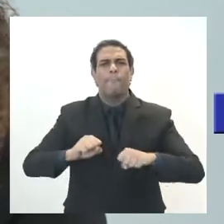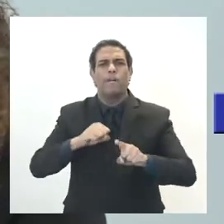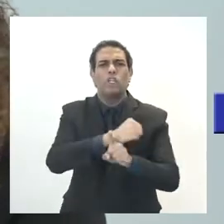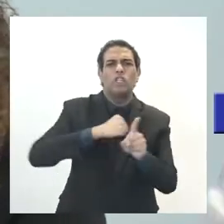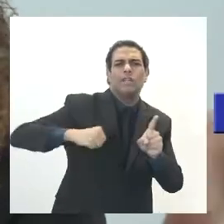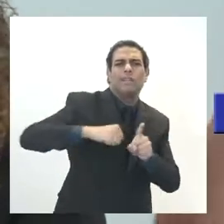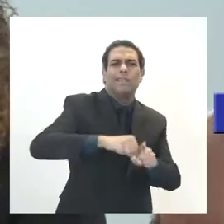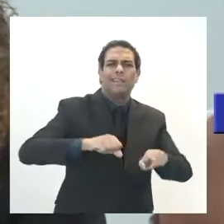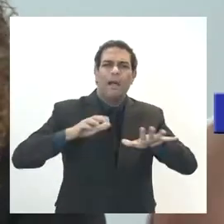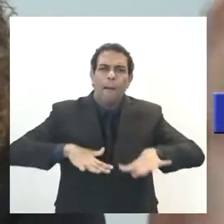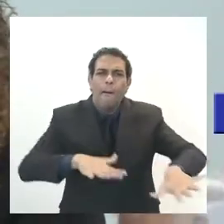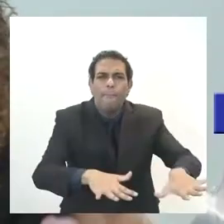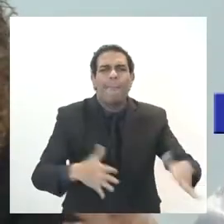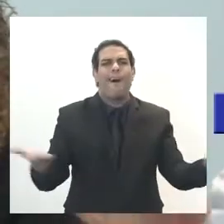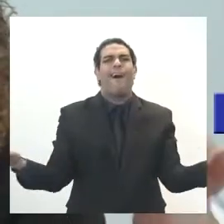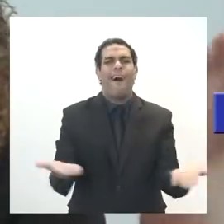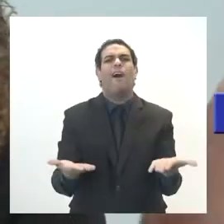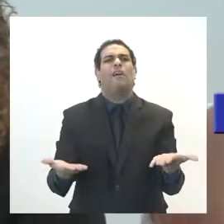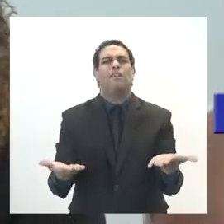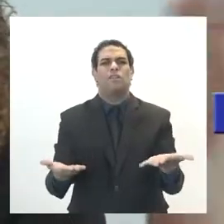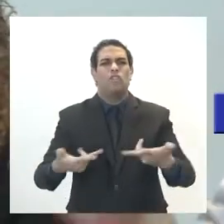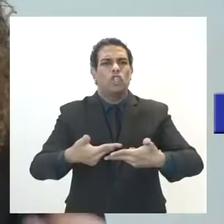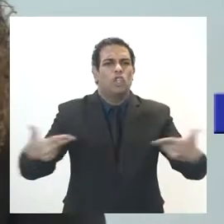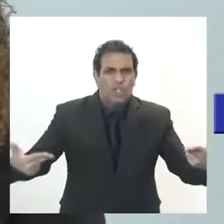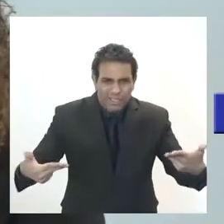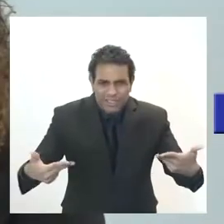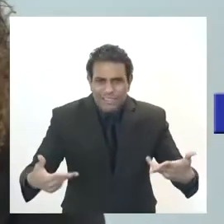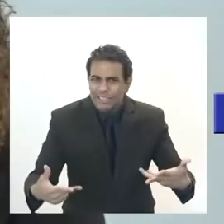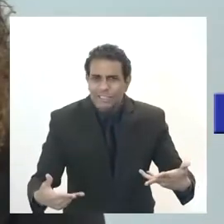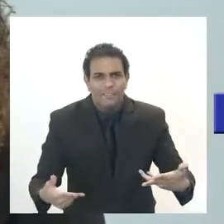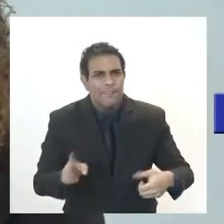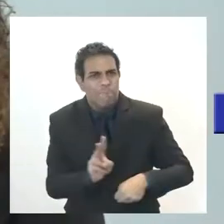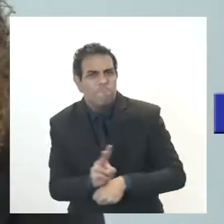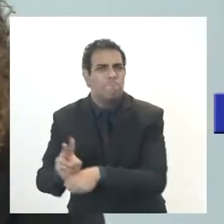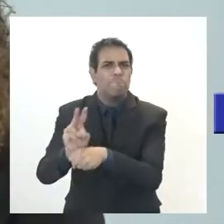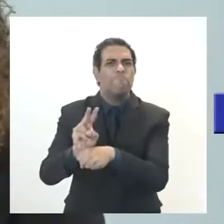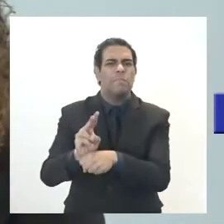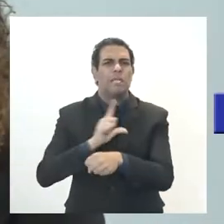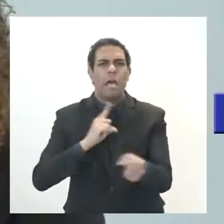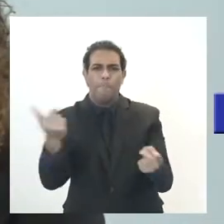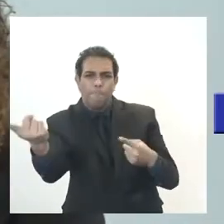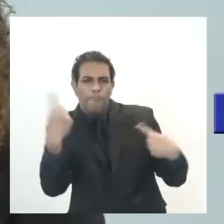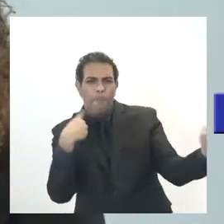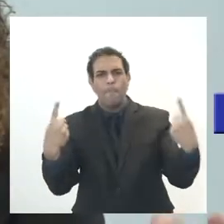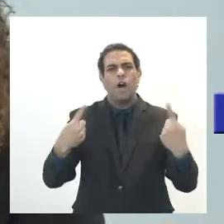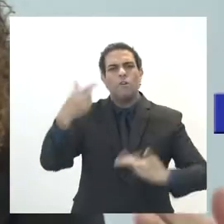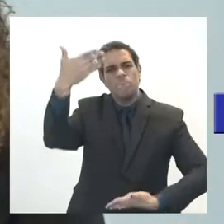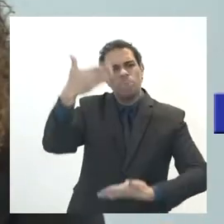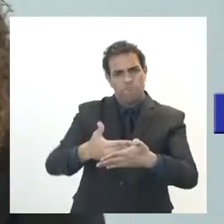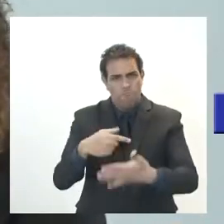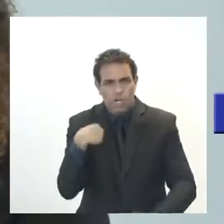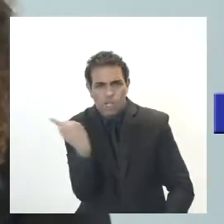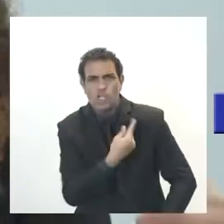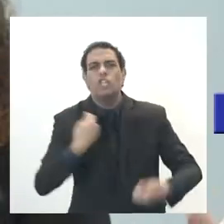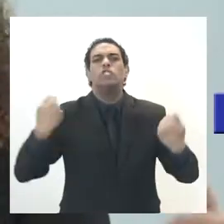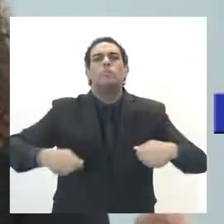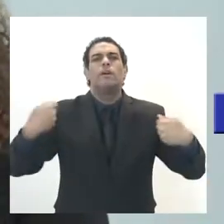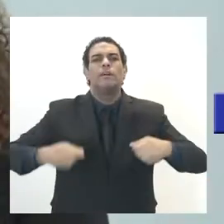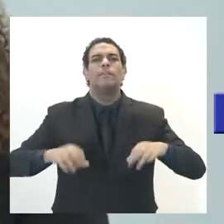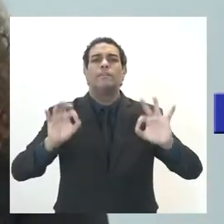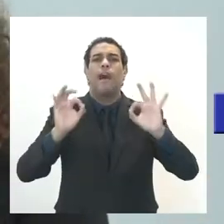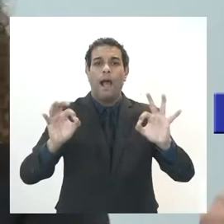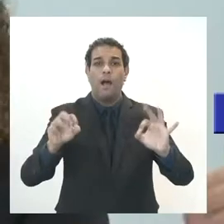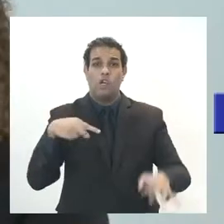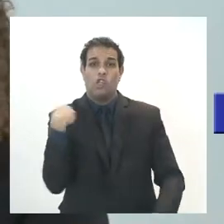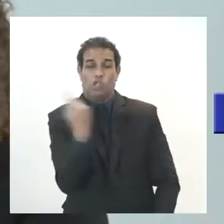ruas Resistindo diante das Bombas diante das medidas autoritárias porque vai ser necessário é